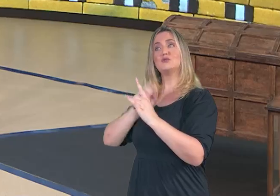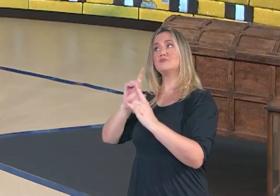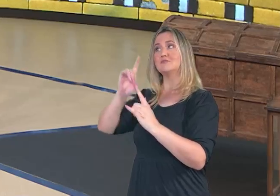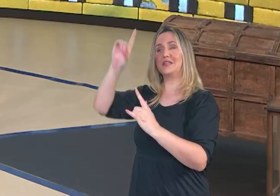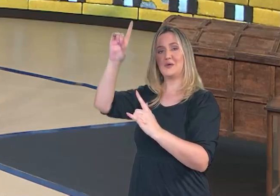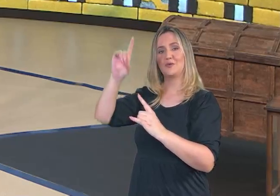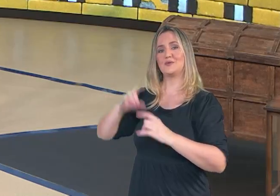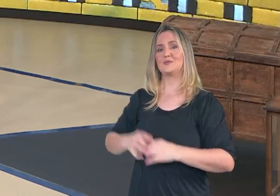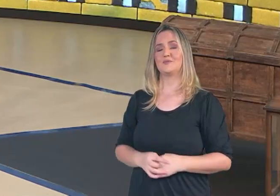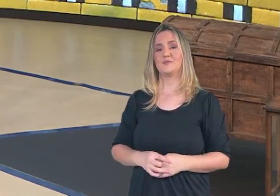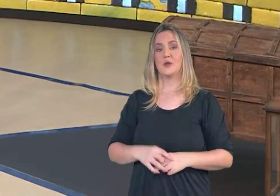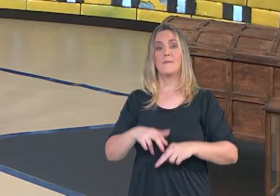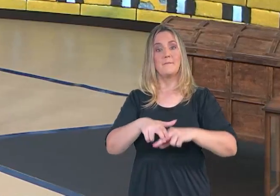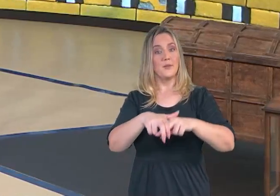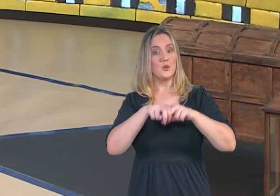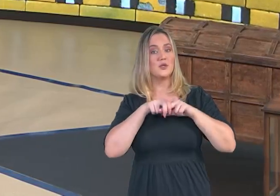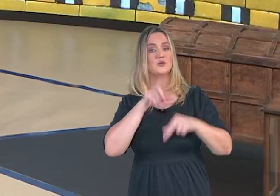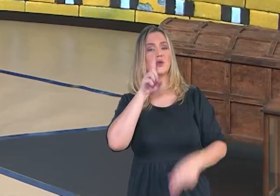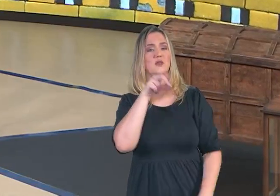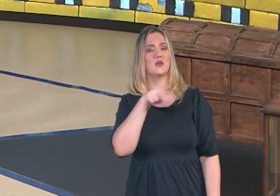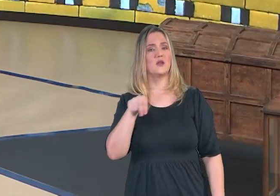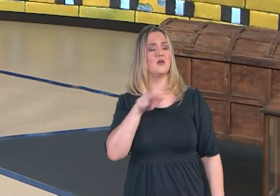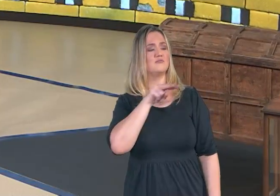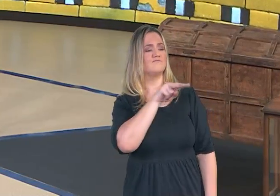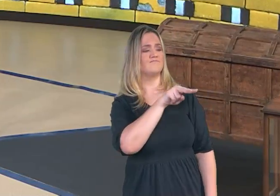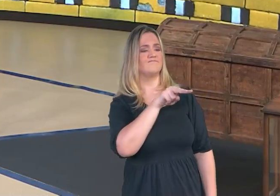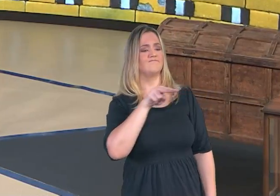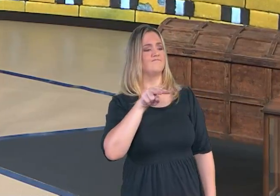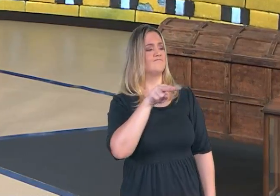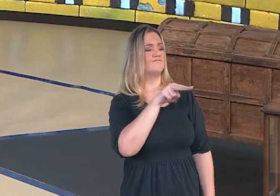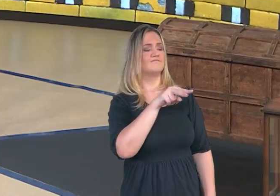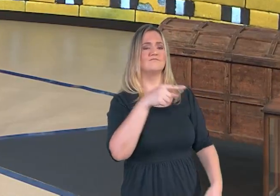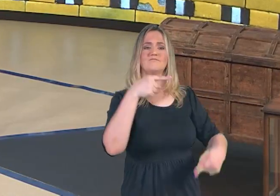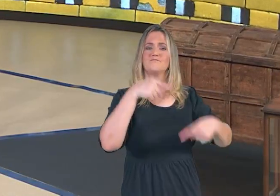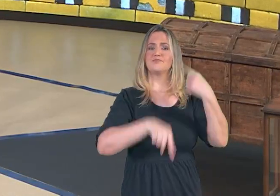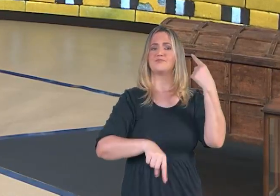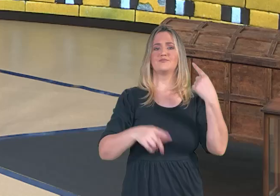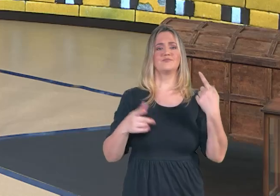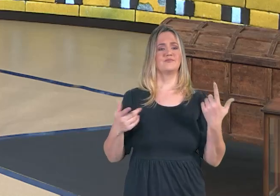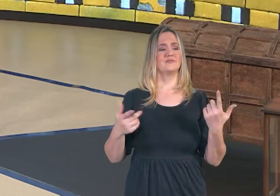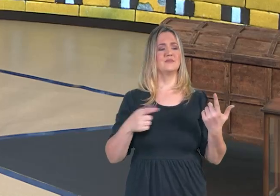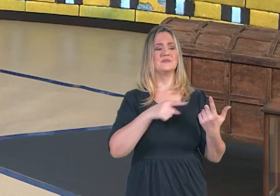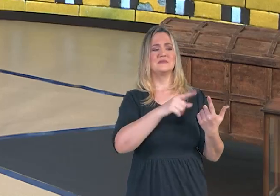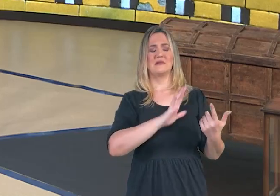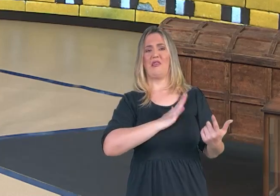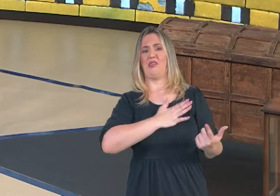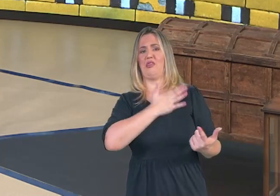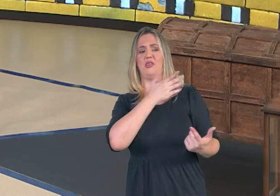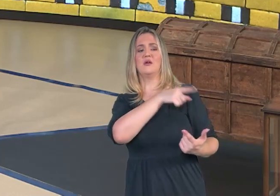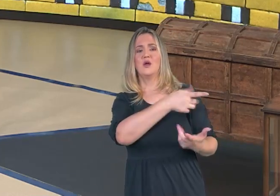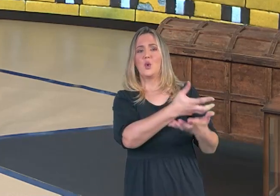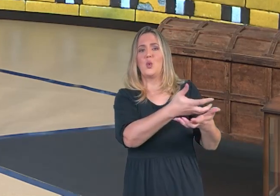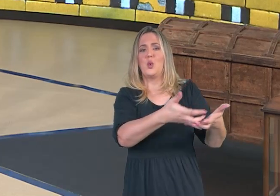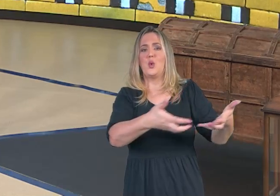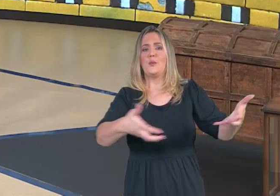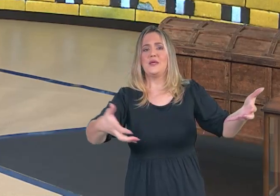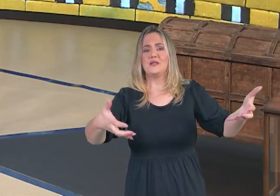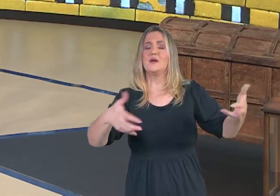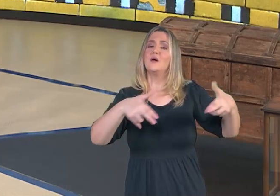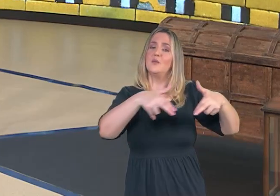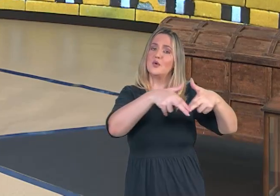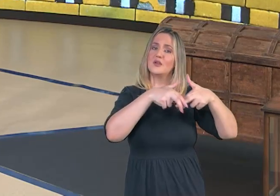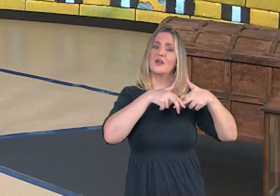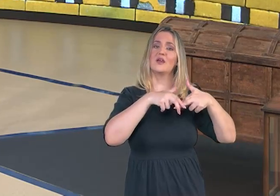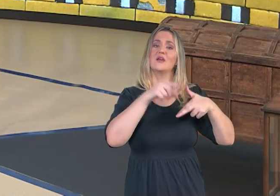serviços. O seu uso aqui em Daniel, então, pode designar uma aversão do profeta à comida do rei por motivação